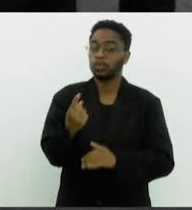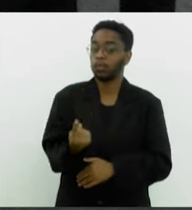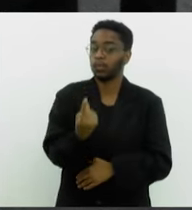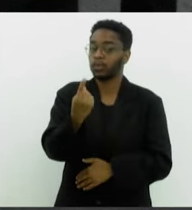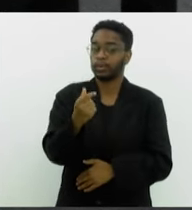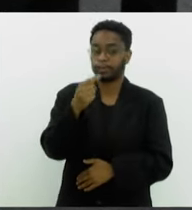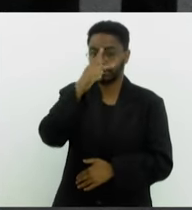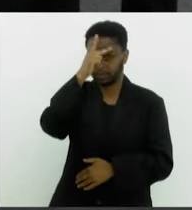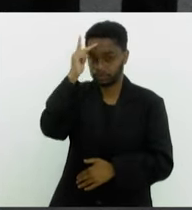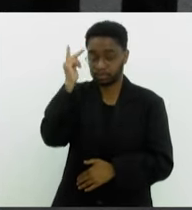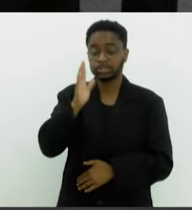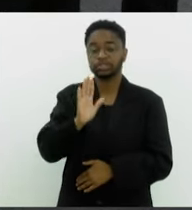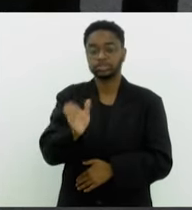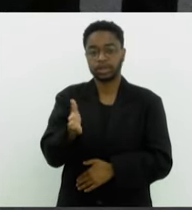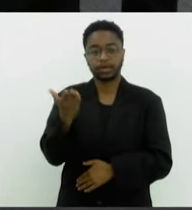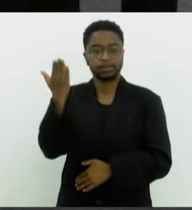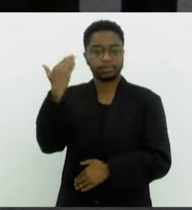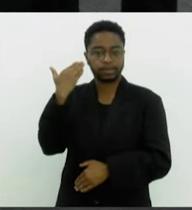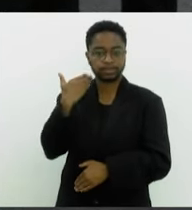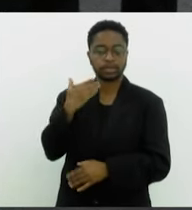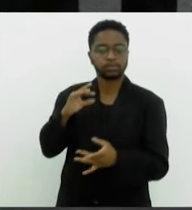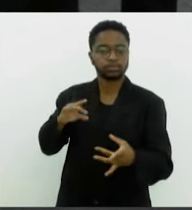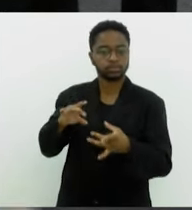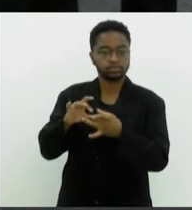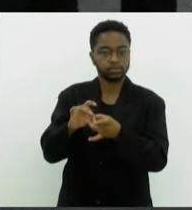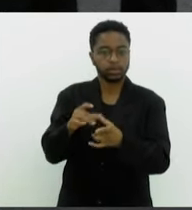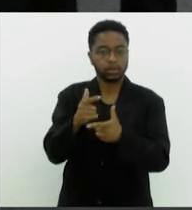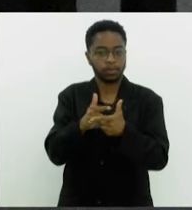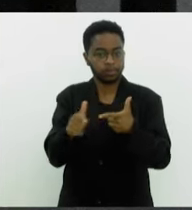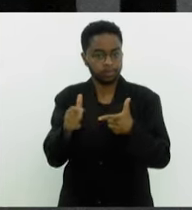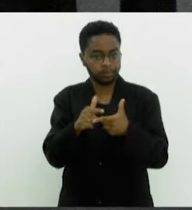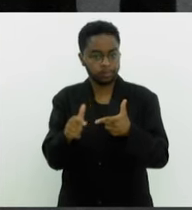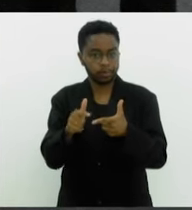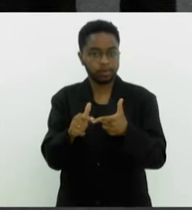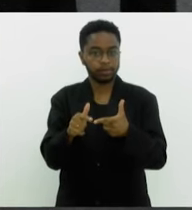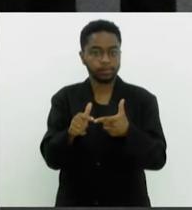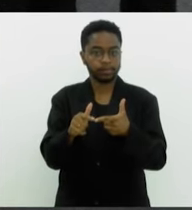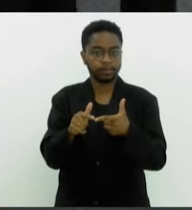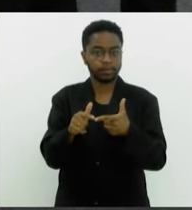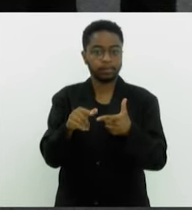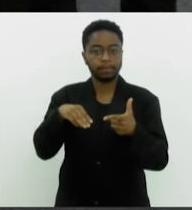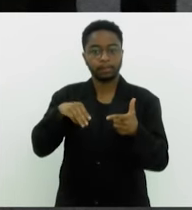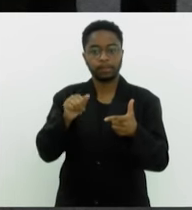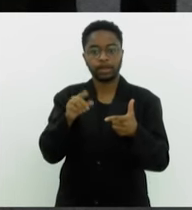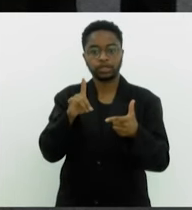já esteve envolvida no problema do Dr. Badin,